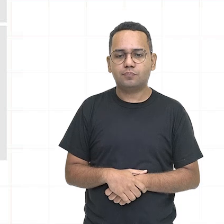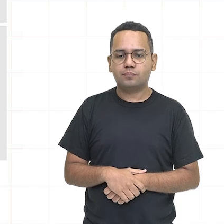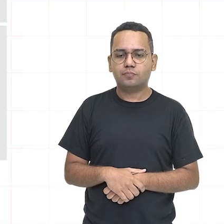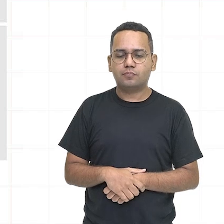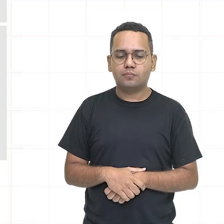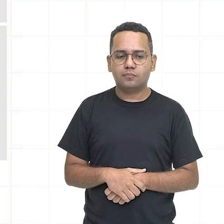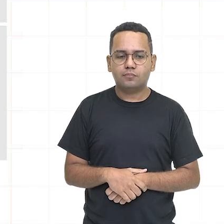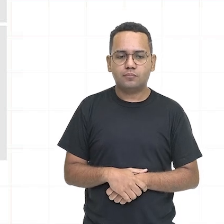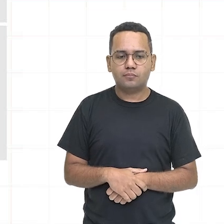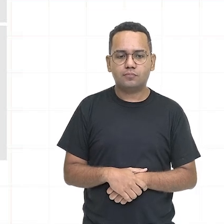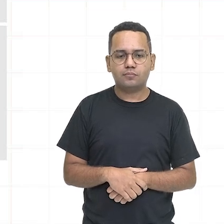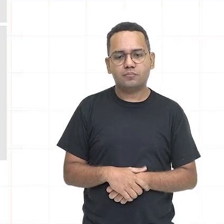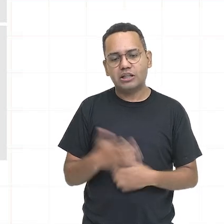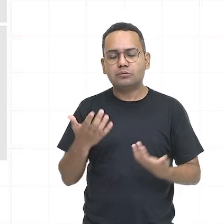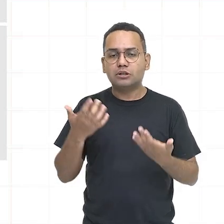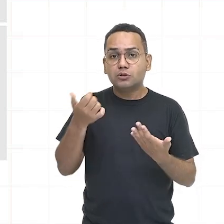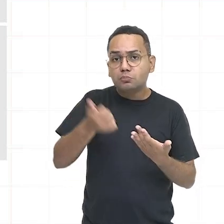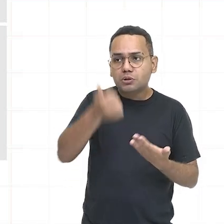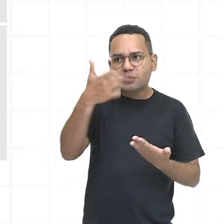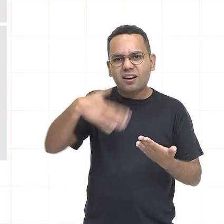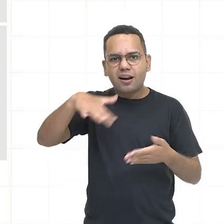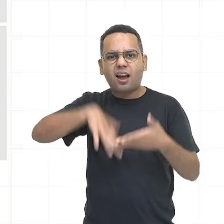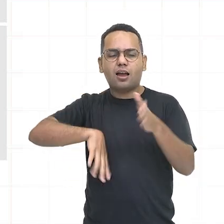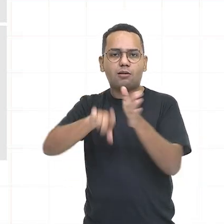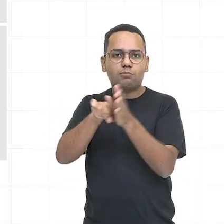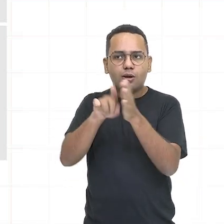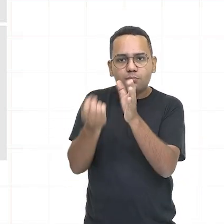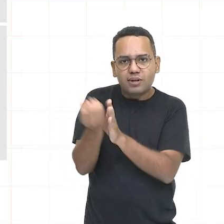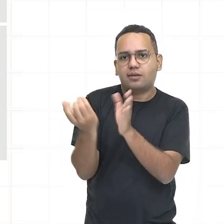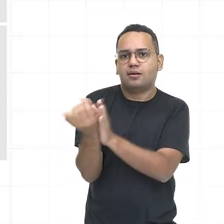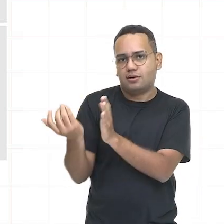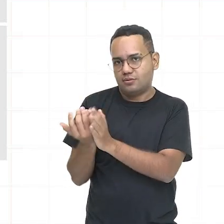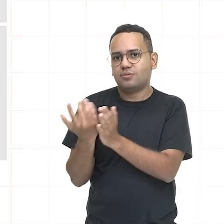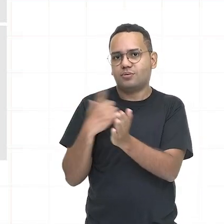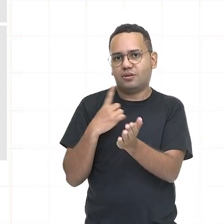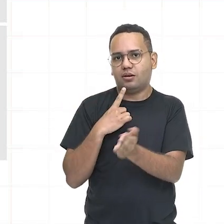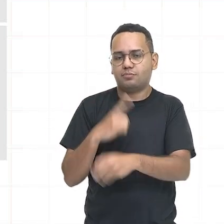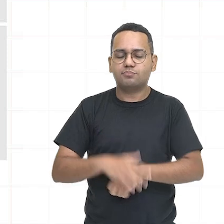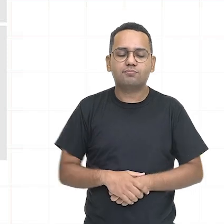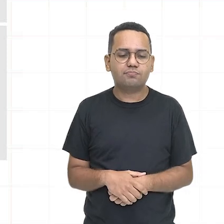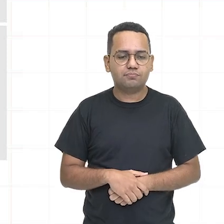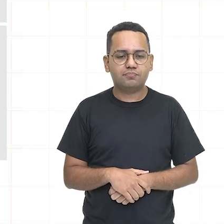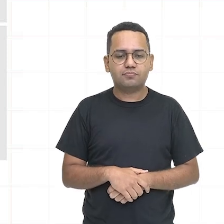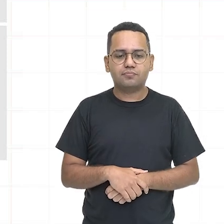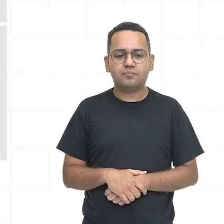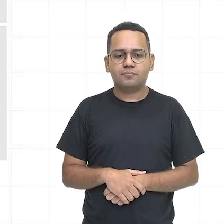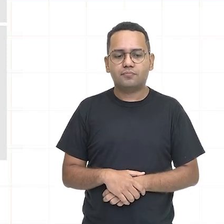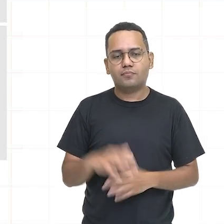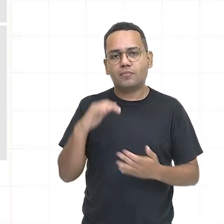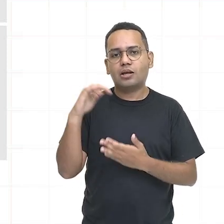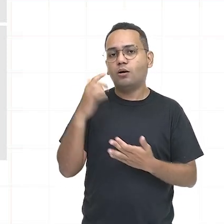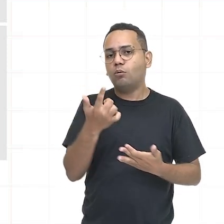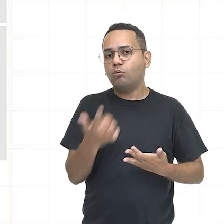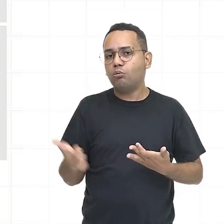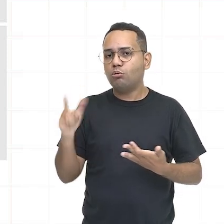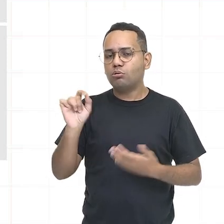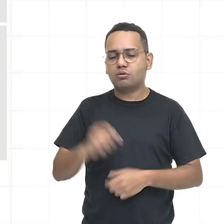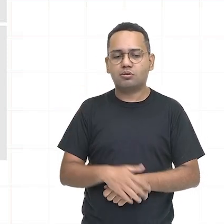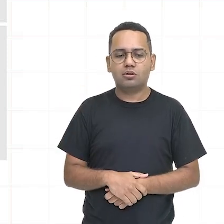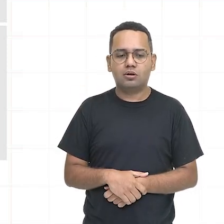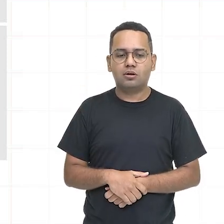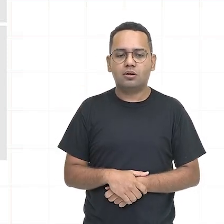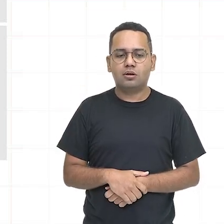aí global, tá? Então, isso acaba ajudando muito também nesses aspectos econômicos. E, além disso, os